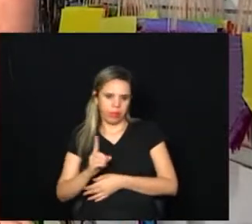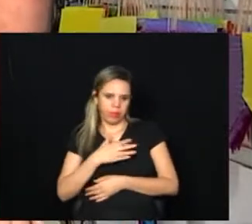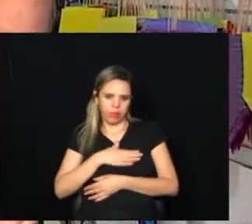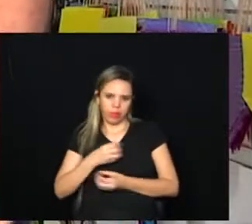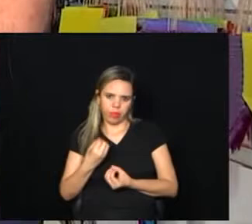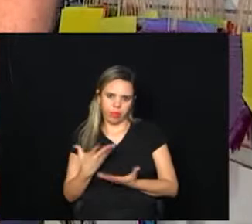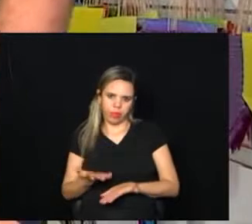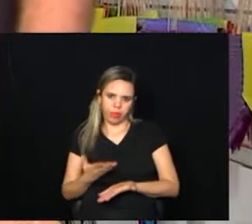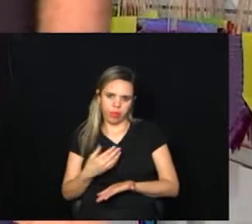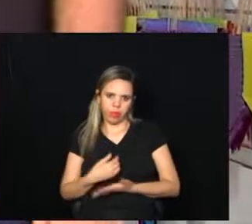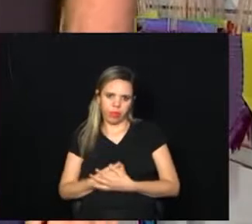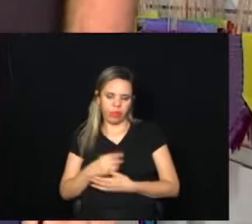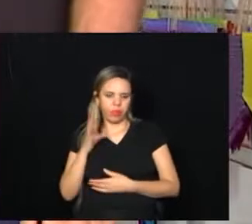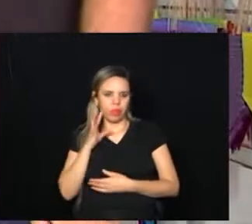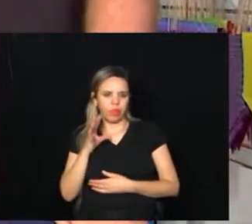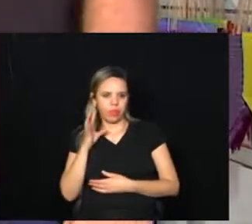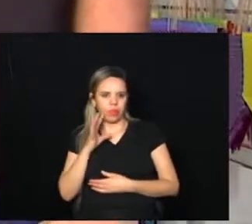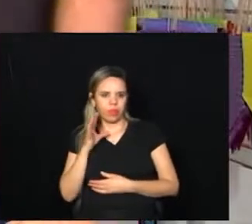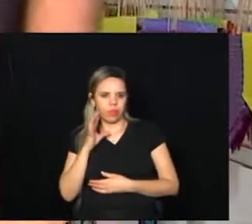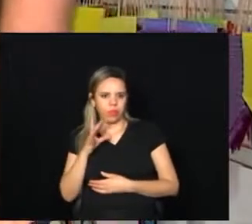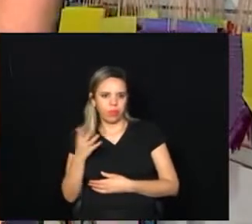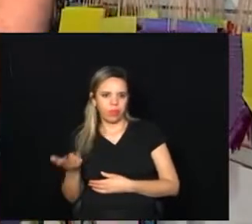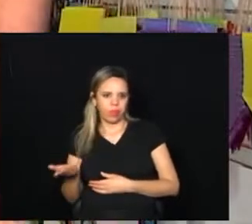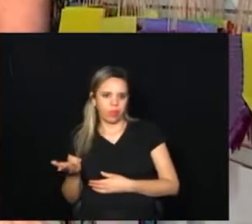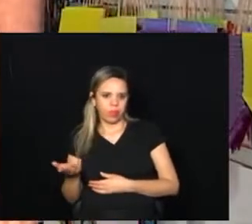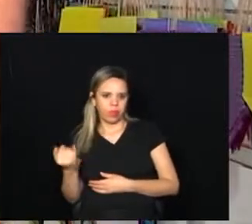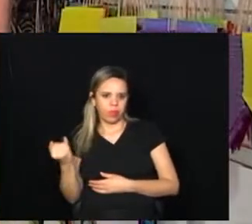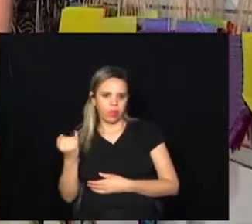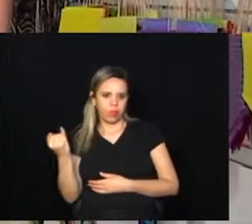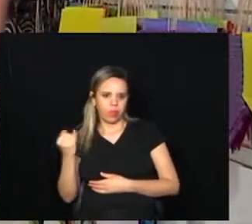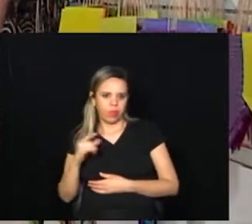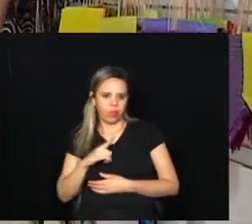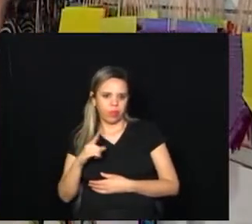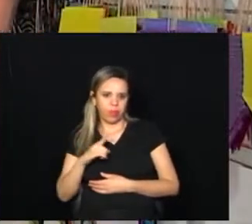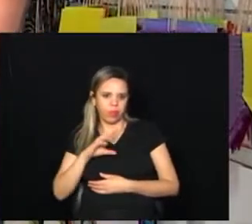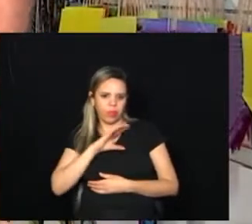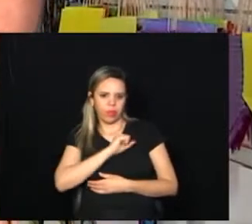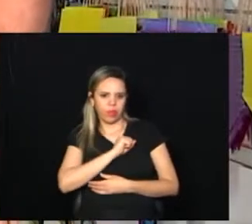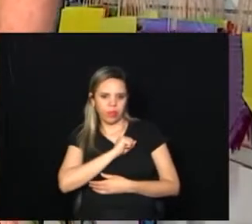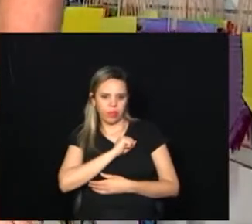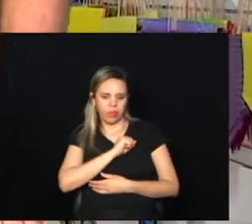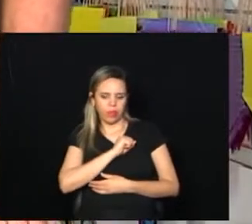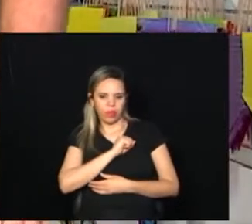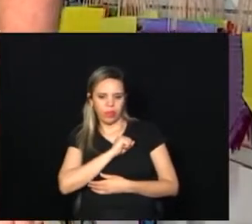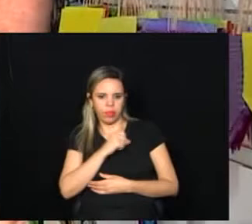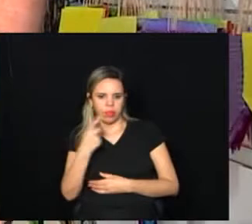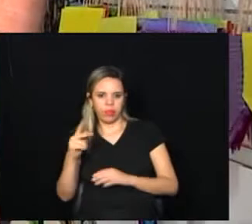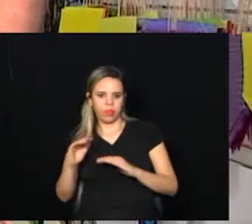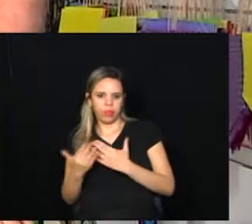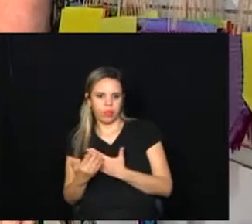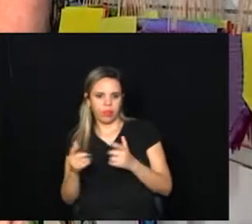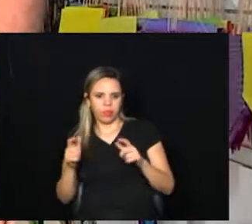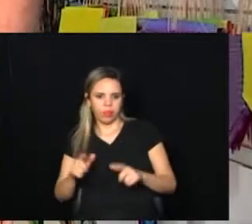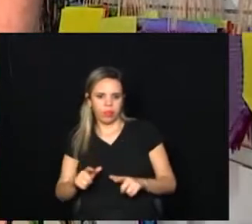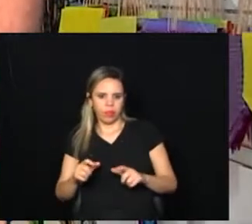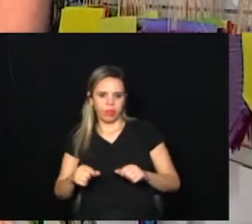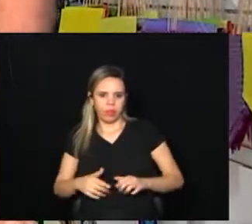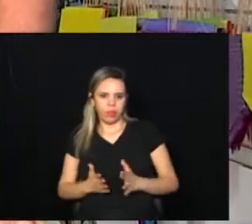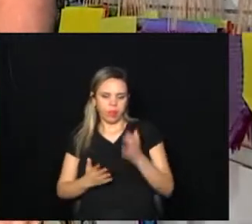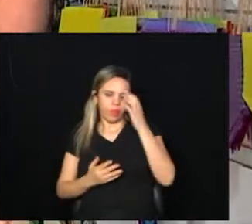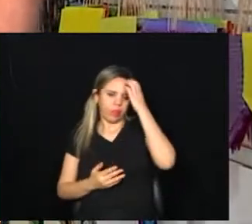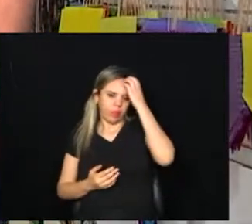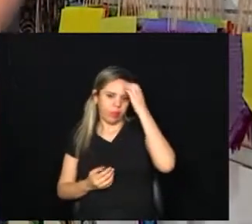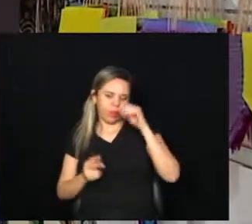muito daqui mesmo. Que bacana, isso é legal, né? Isso é importante demais, você ter amor aí pelo seu bairro, pelo lugar onde você nasceu,